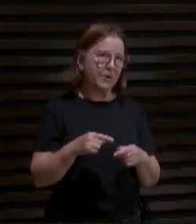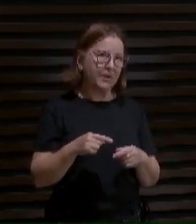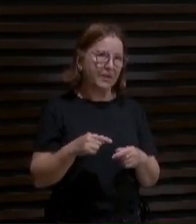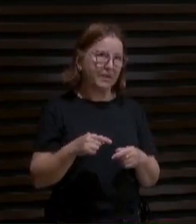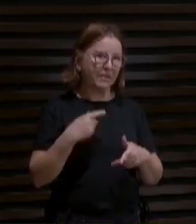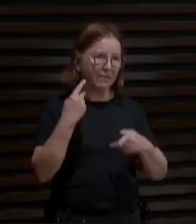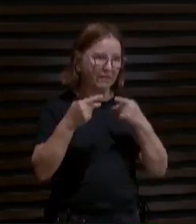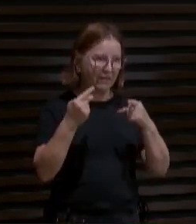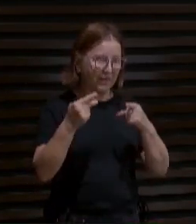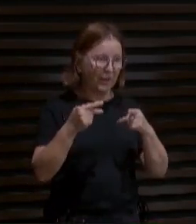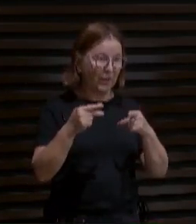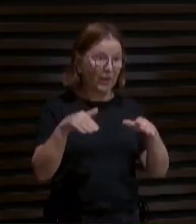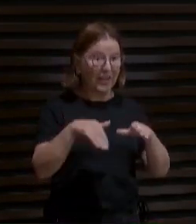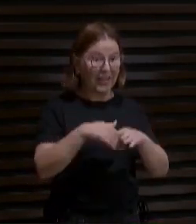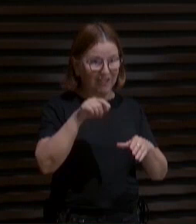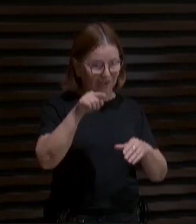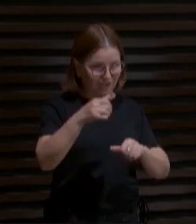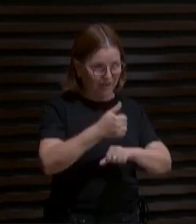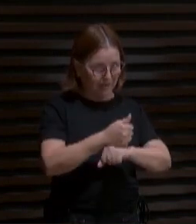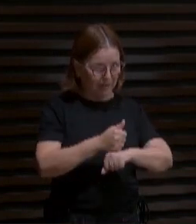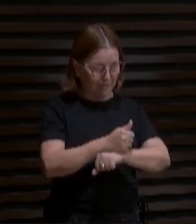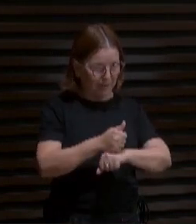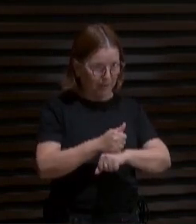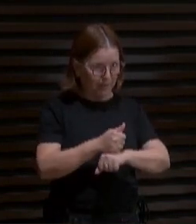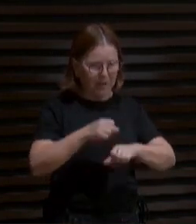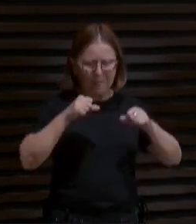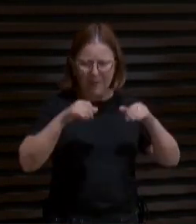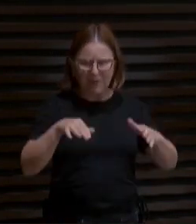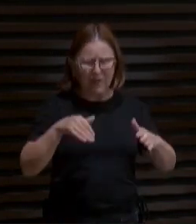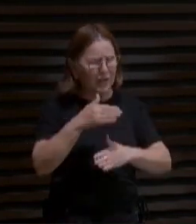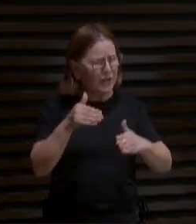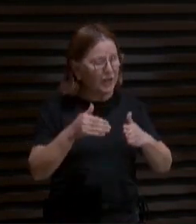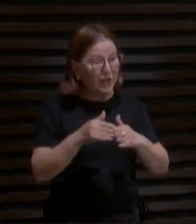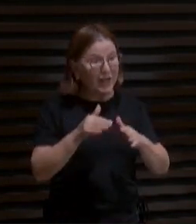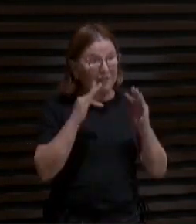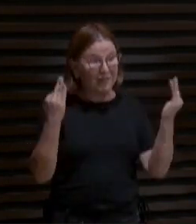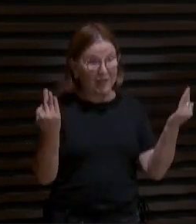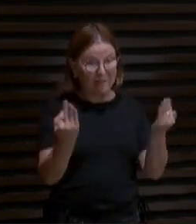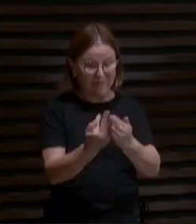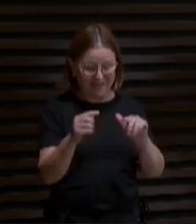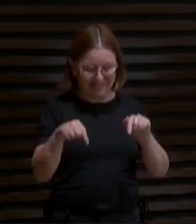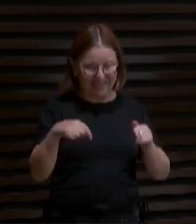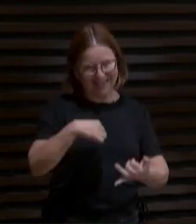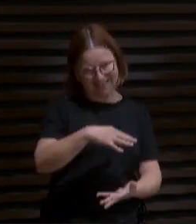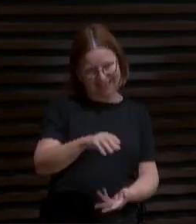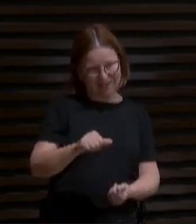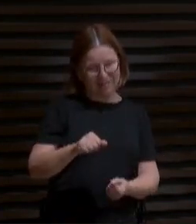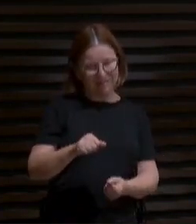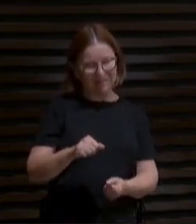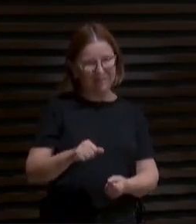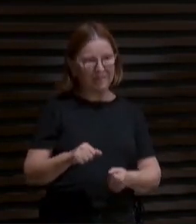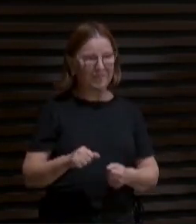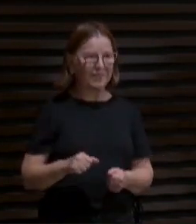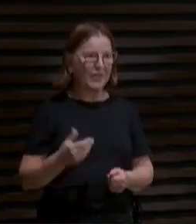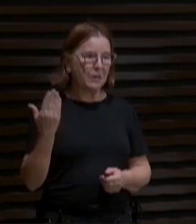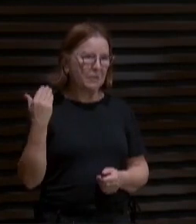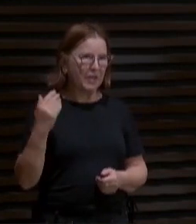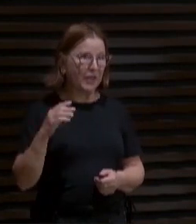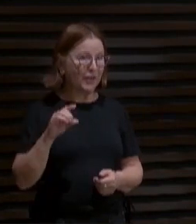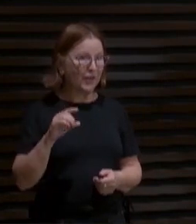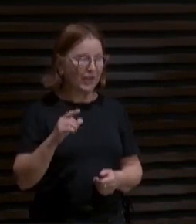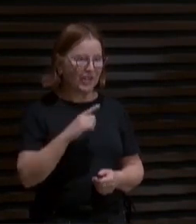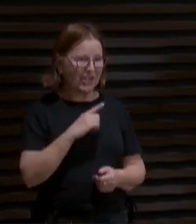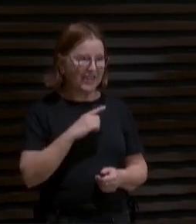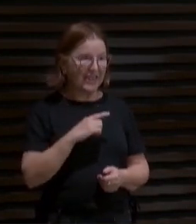serão abençoadas todas as famílias da terra. No tempo de Abraão, só havia